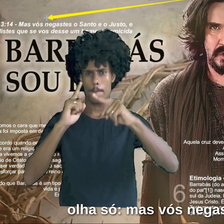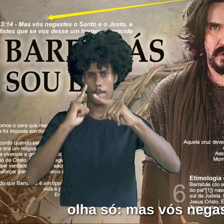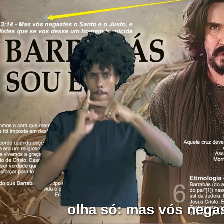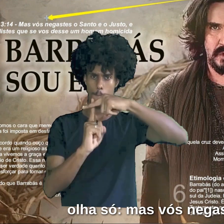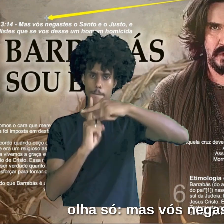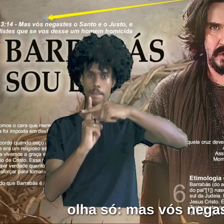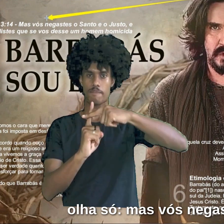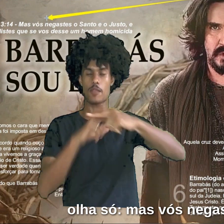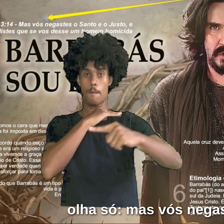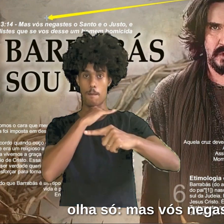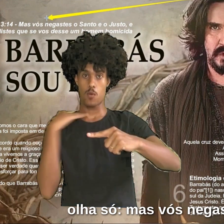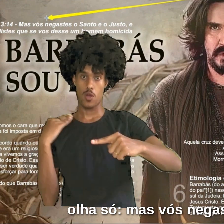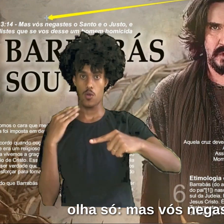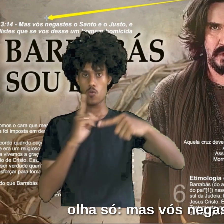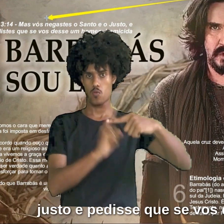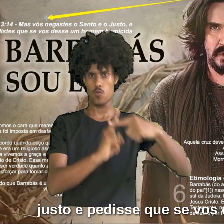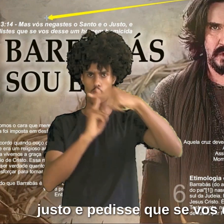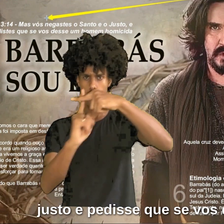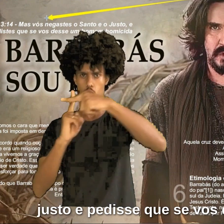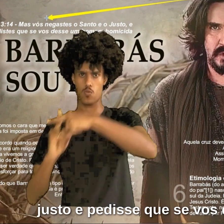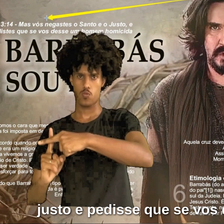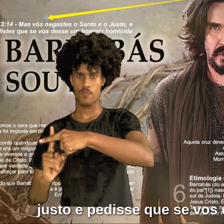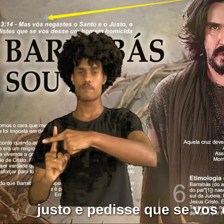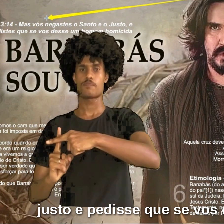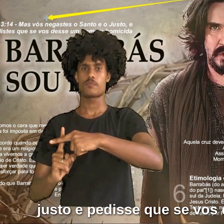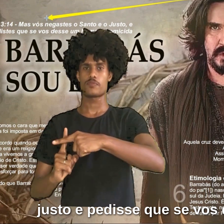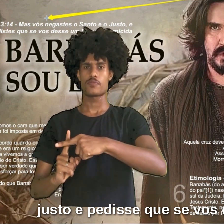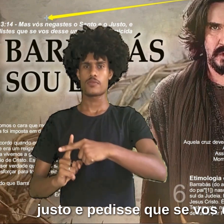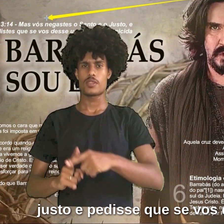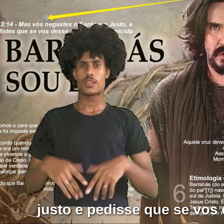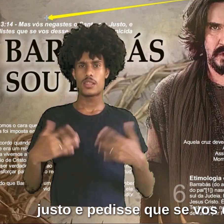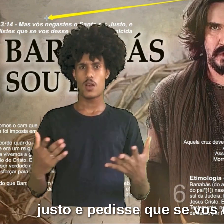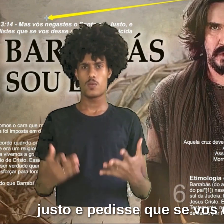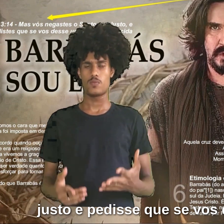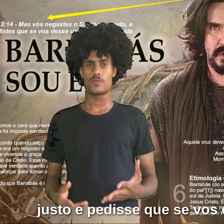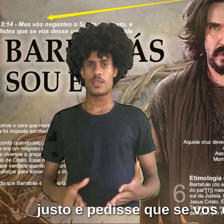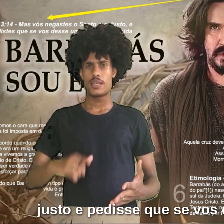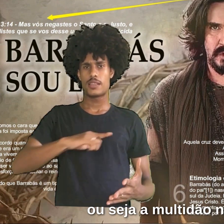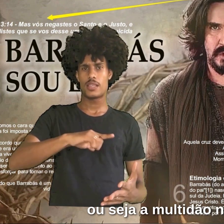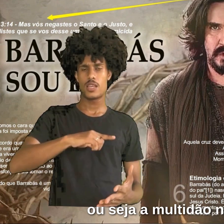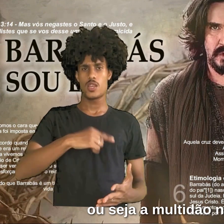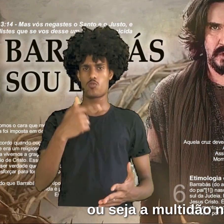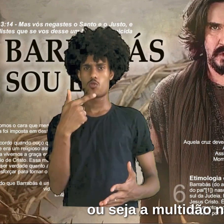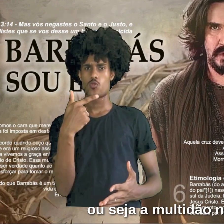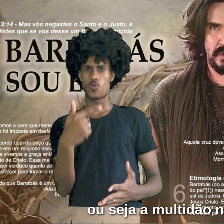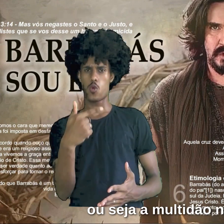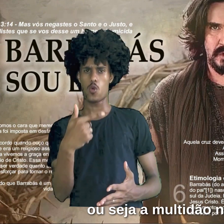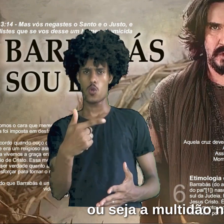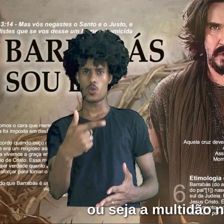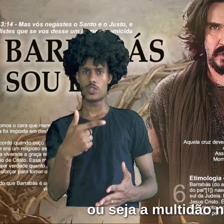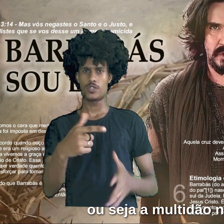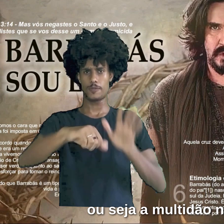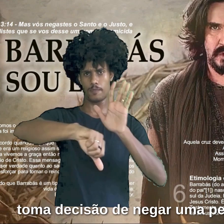Olha só, mas vós negastes o santo e o justo, e pedistes que se vos desse um homicida. Ou seja, a